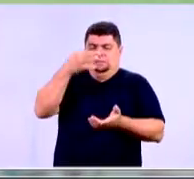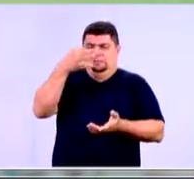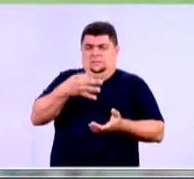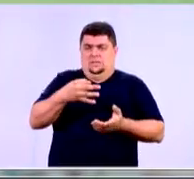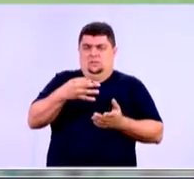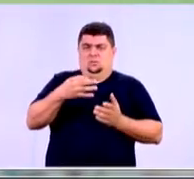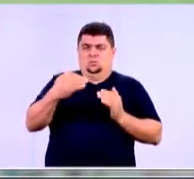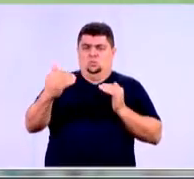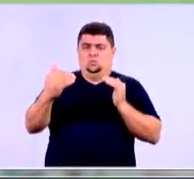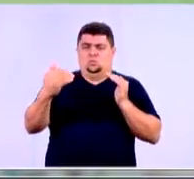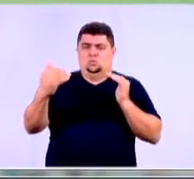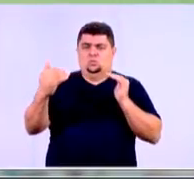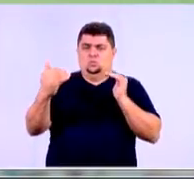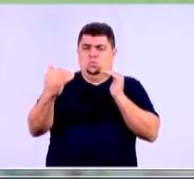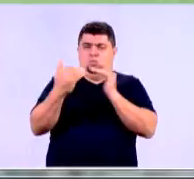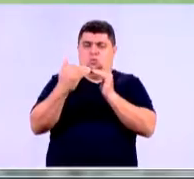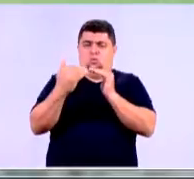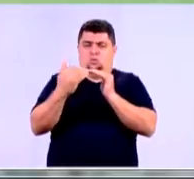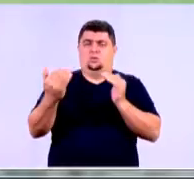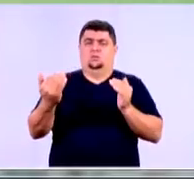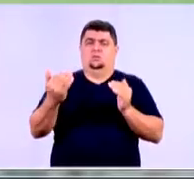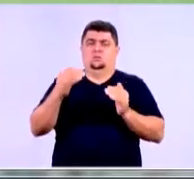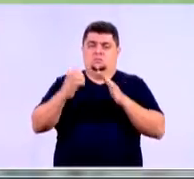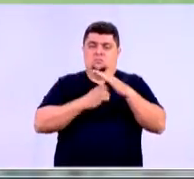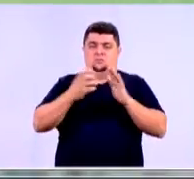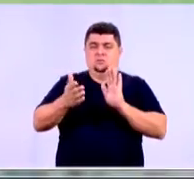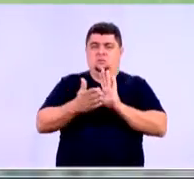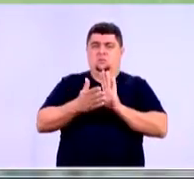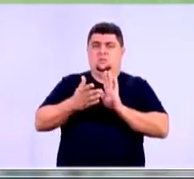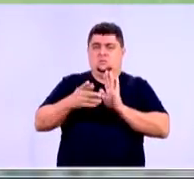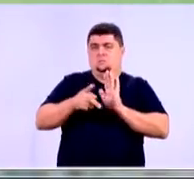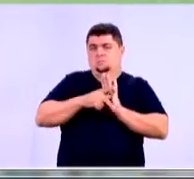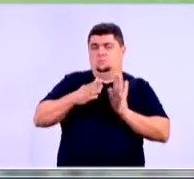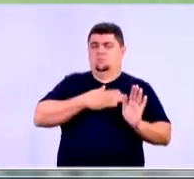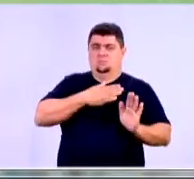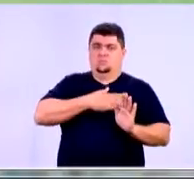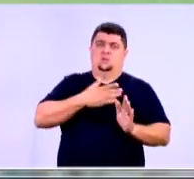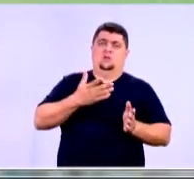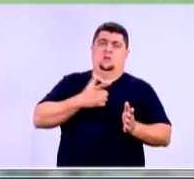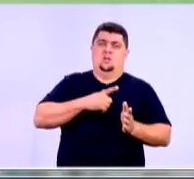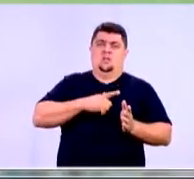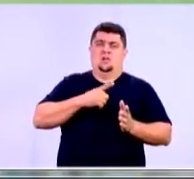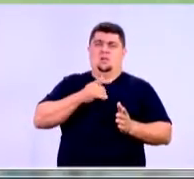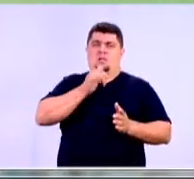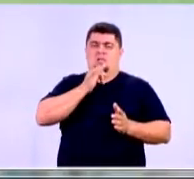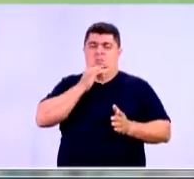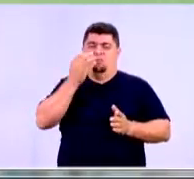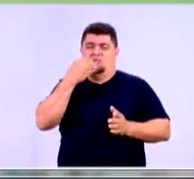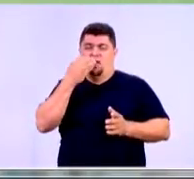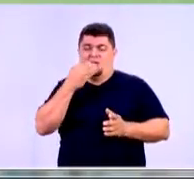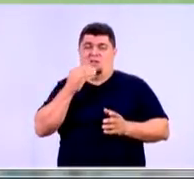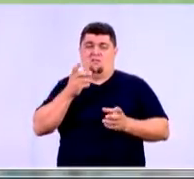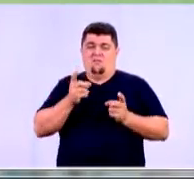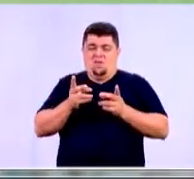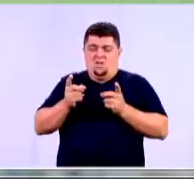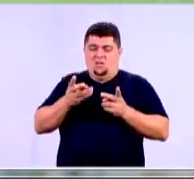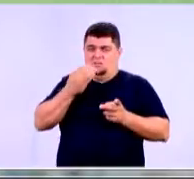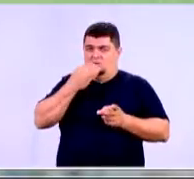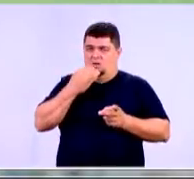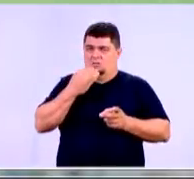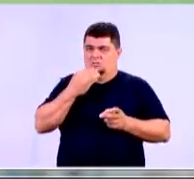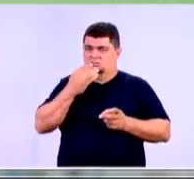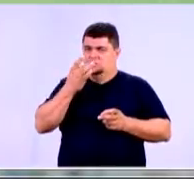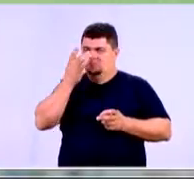da minha empresa? Ou, por exemplo, se minha empresa estiver num momento de desaquecimento, se eu estiver com pouca movimentação, não seria